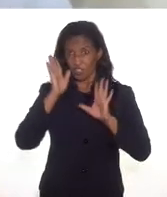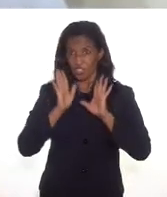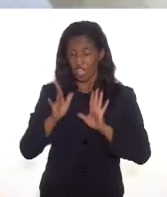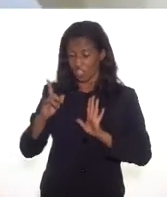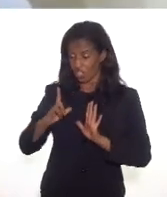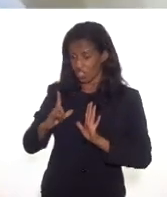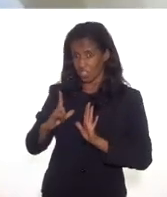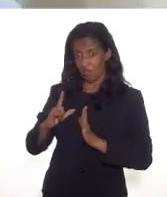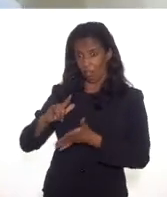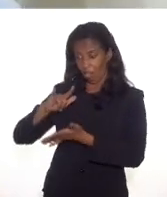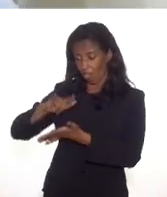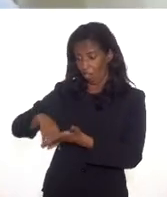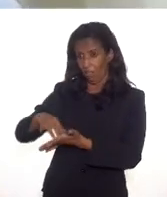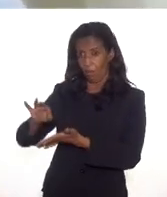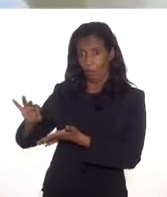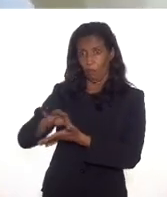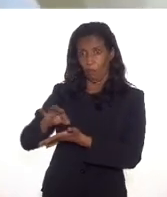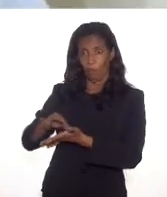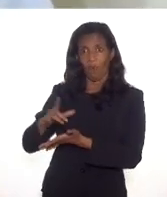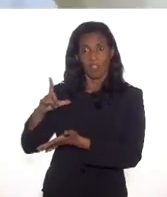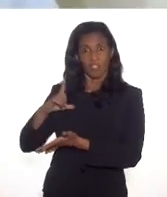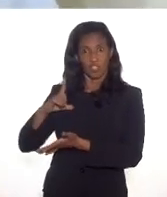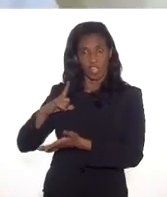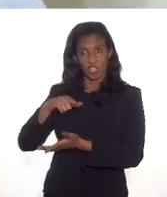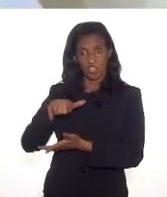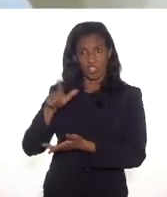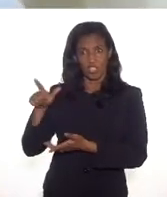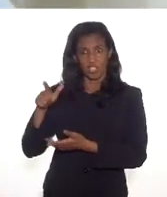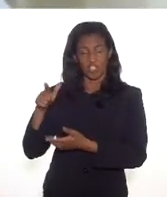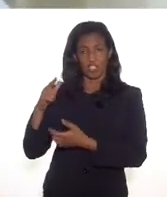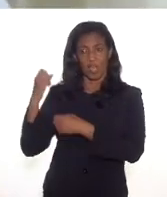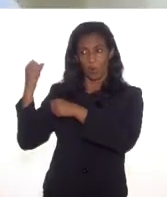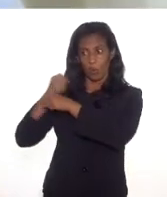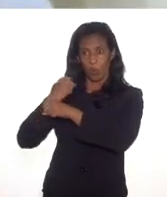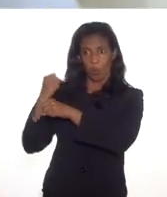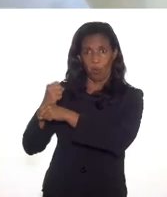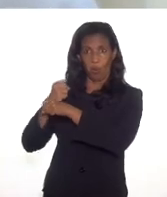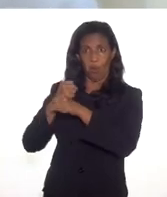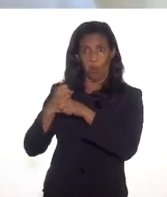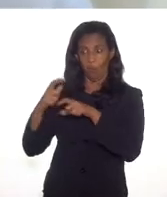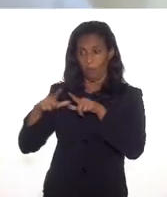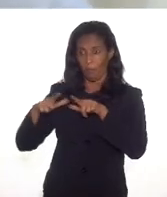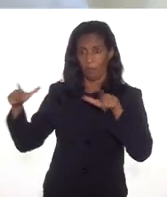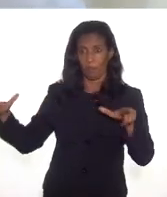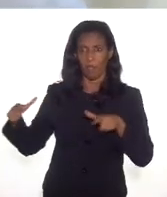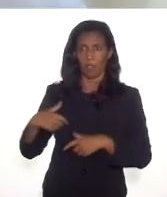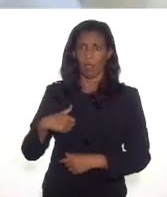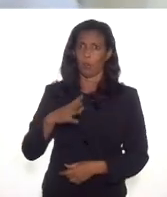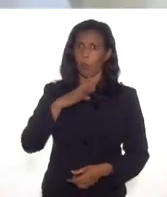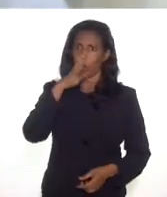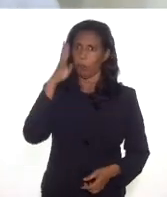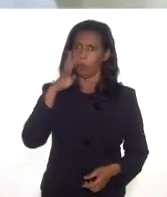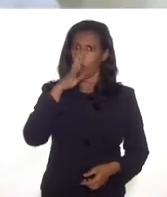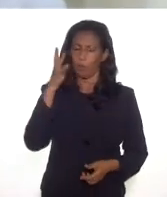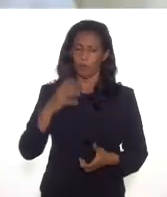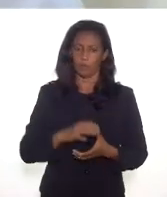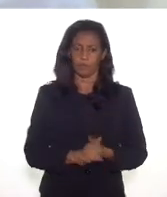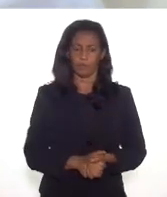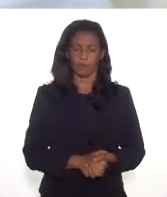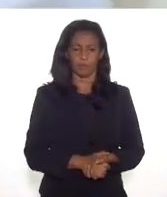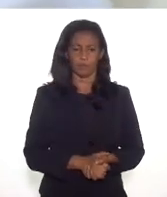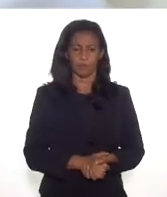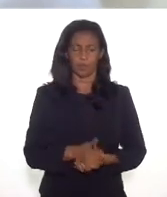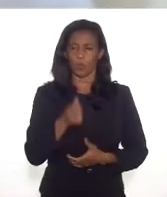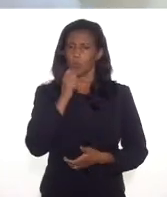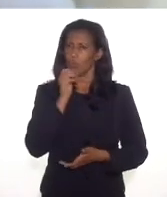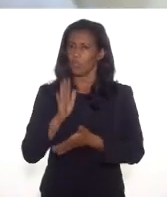lá uma bela construtora para ter o gabarito, inclusive, aumentado. É um absurdo isso. Não